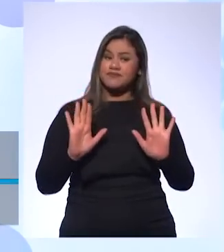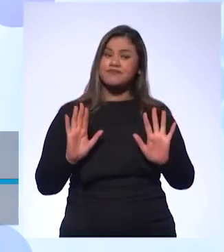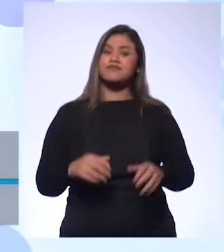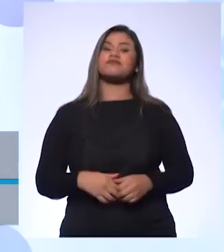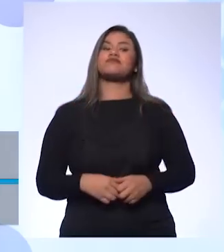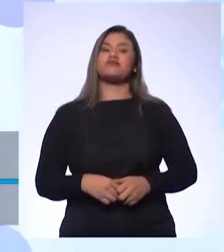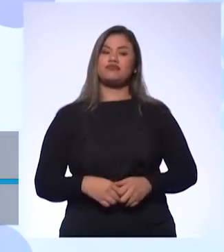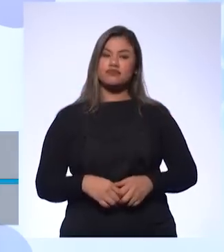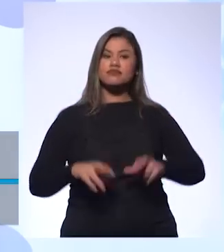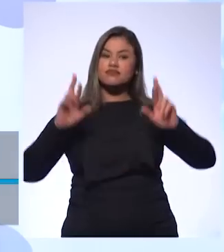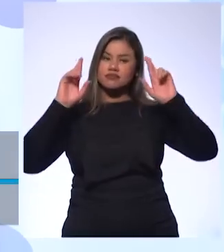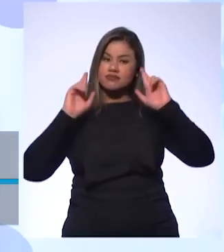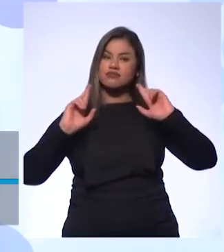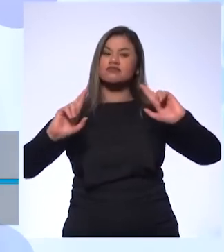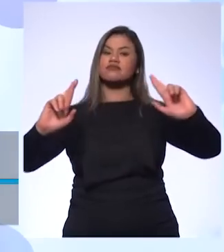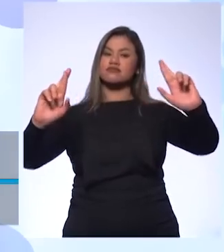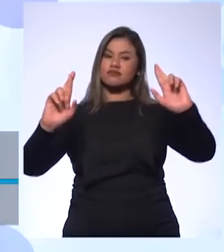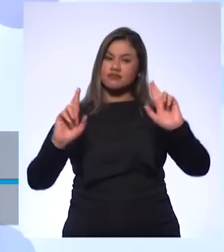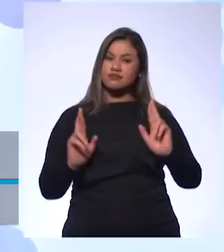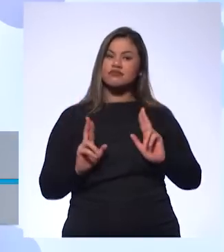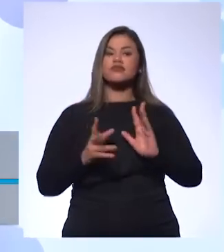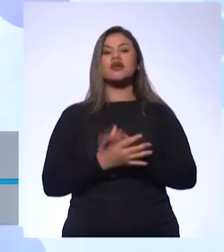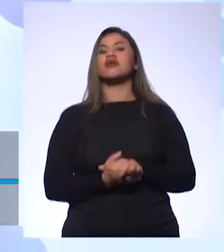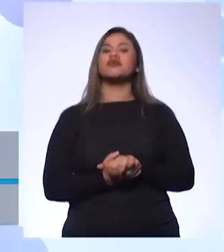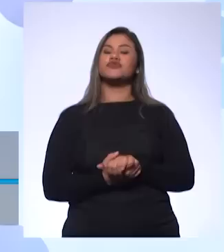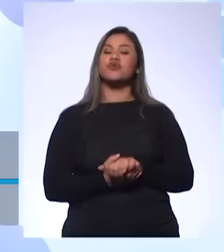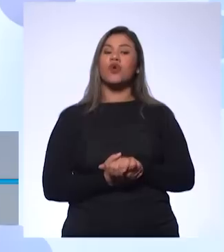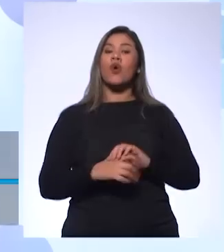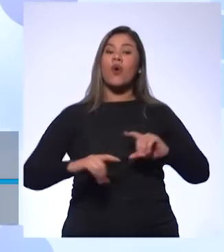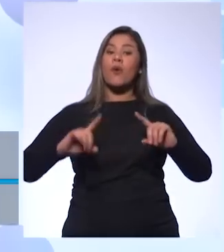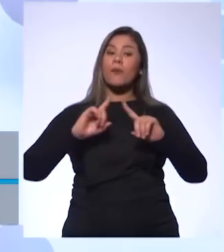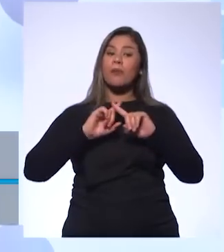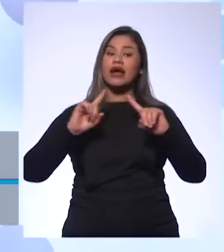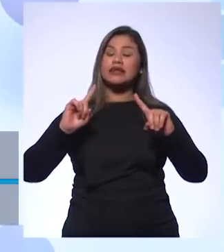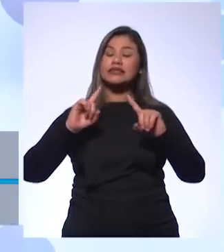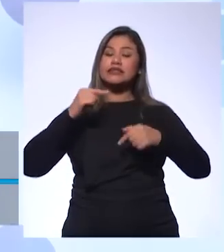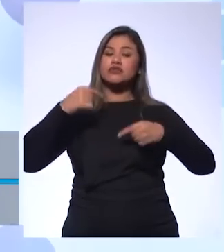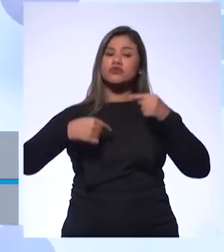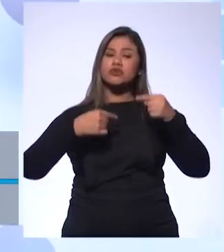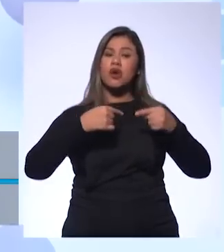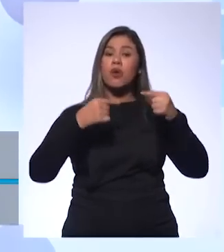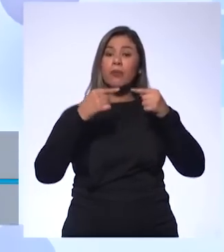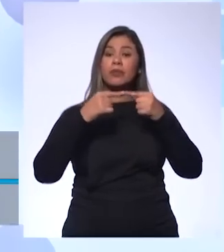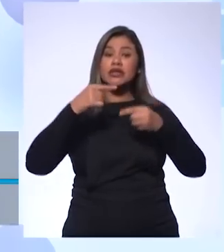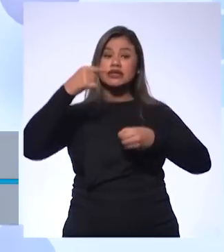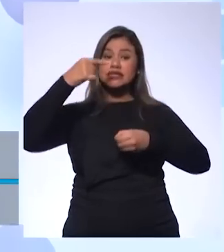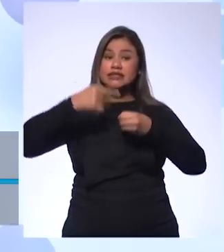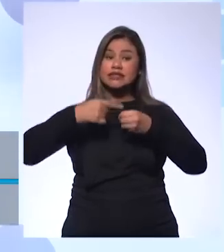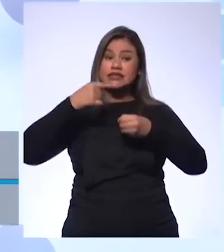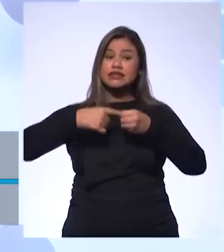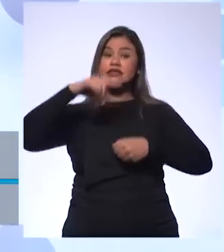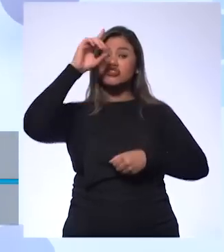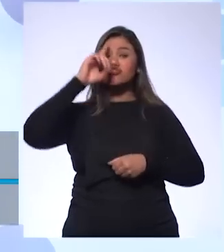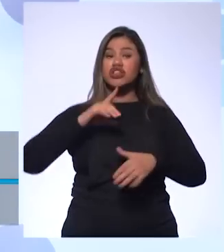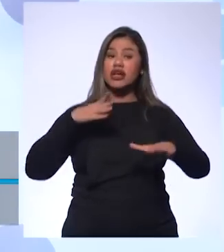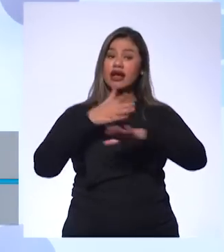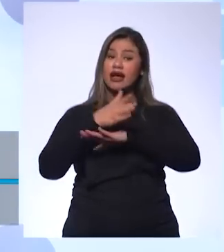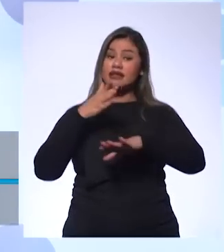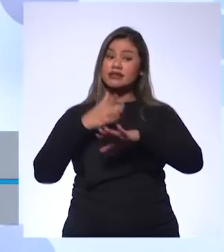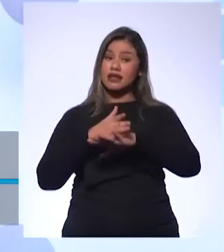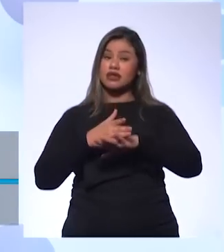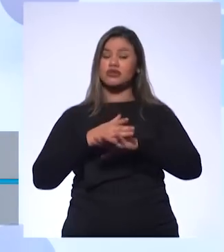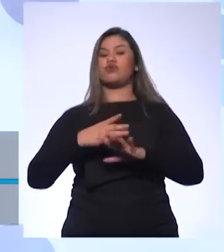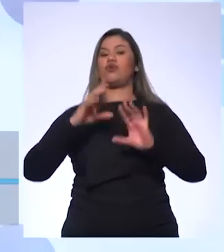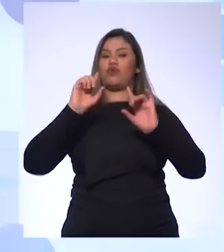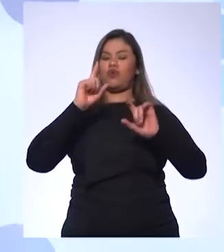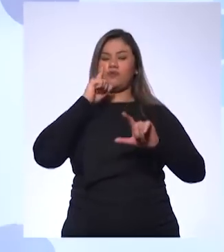Respeito. Respeito. Mas a discussão é sobre o direito à cidade. Eu vou mais uma vez construir a leitura com vocês e agora vamos analisar as